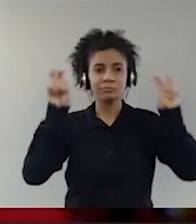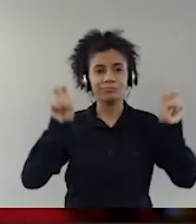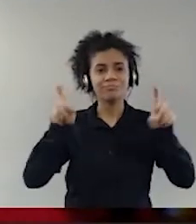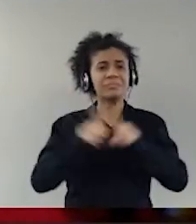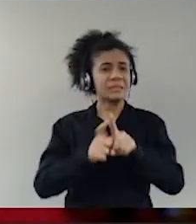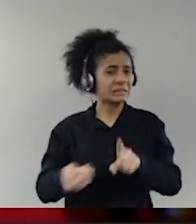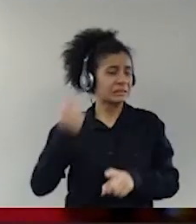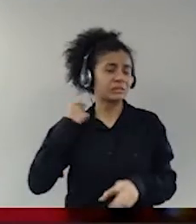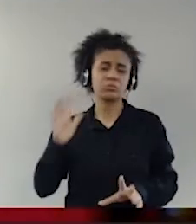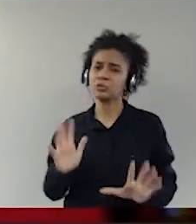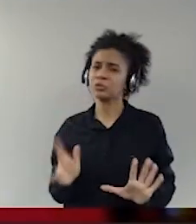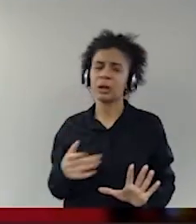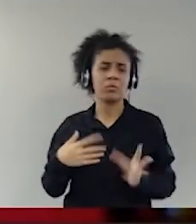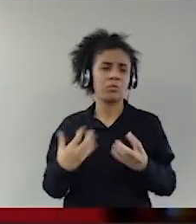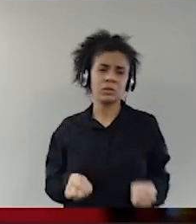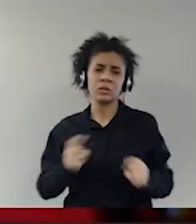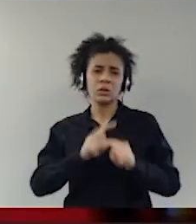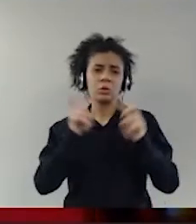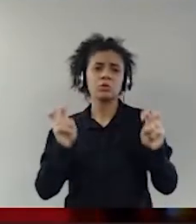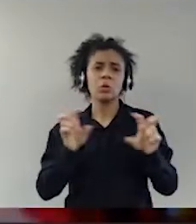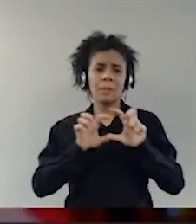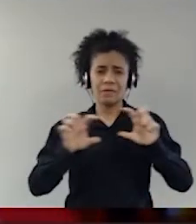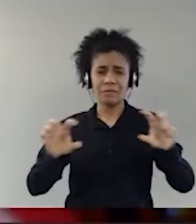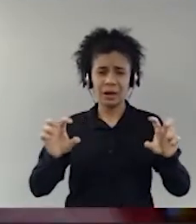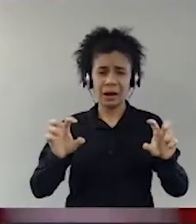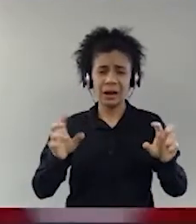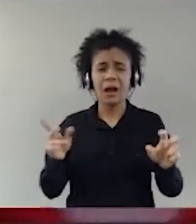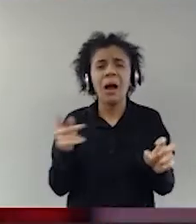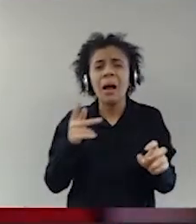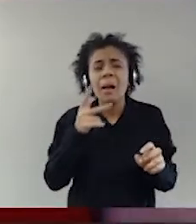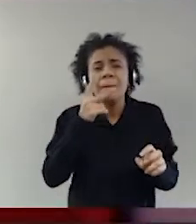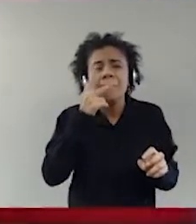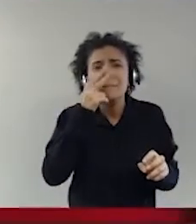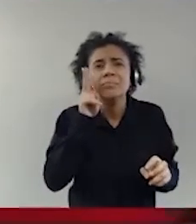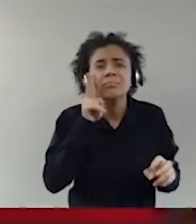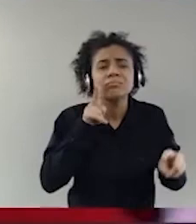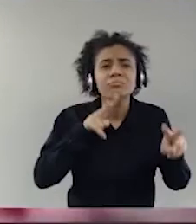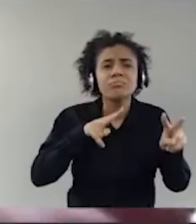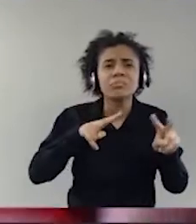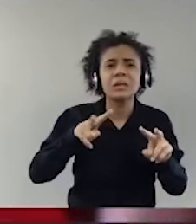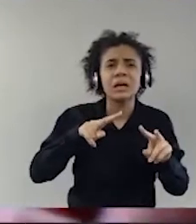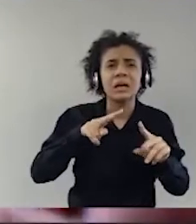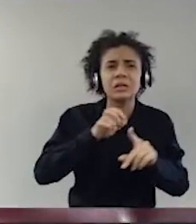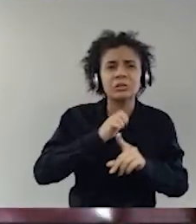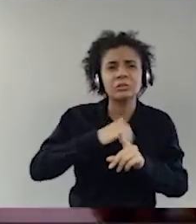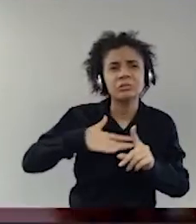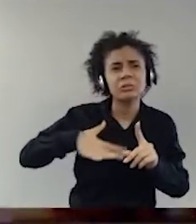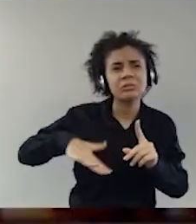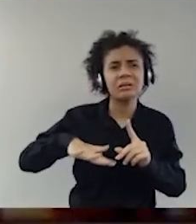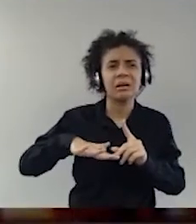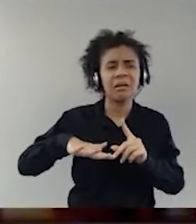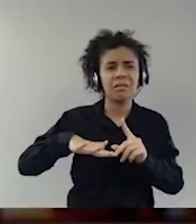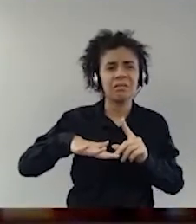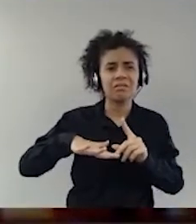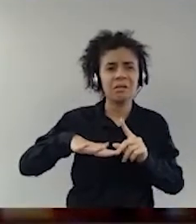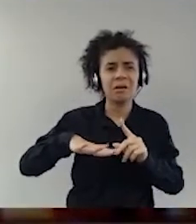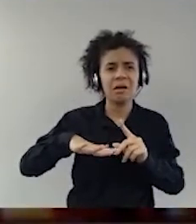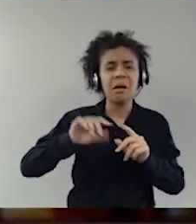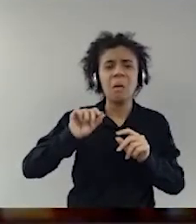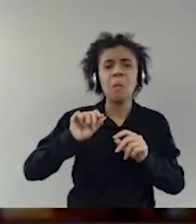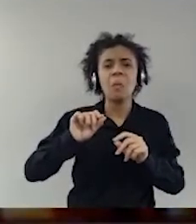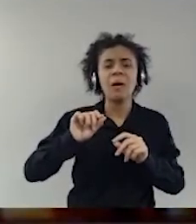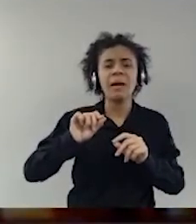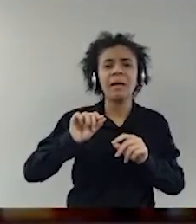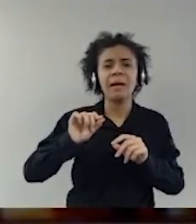inconformidade em relação a esse conceito que traz uma previsão de sociedade a partir de um